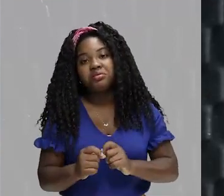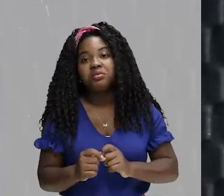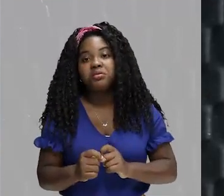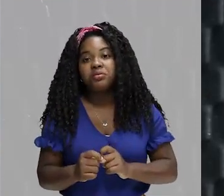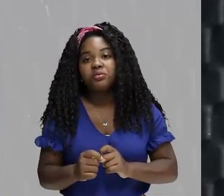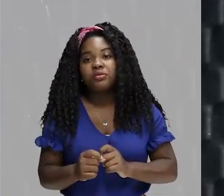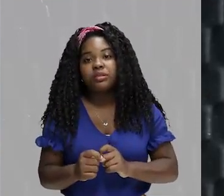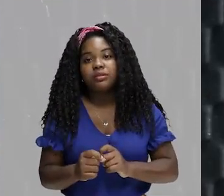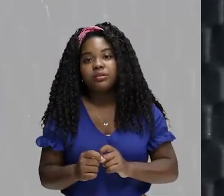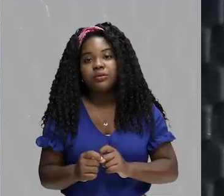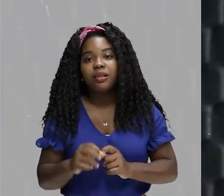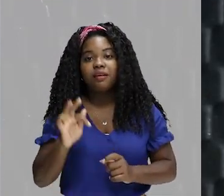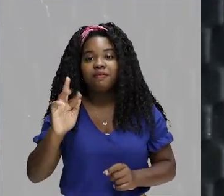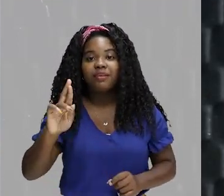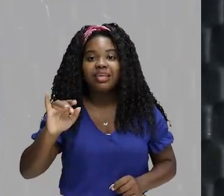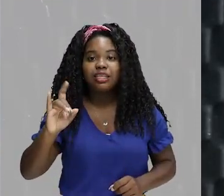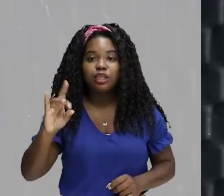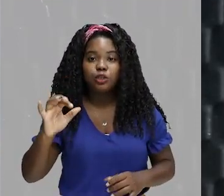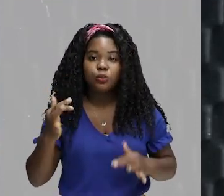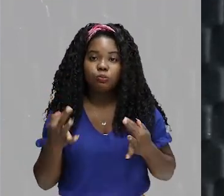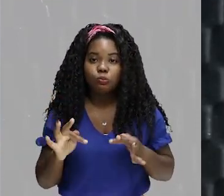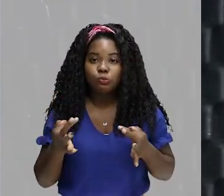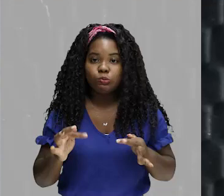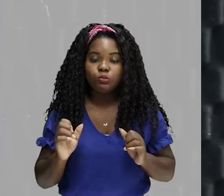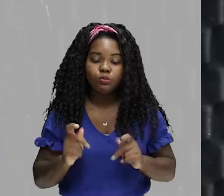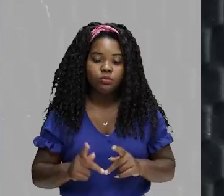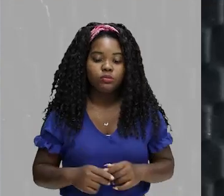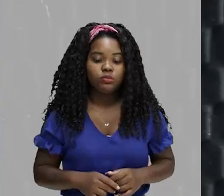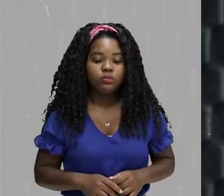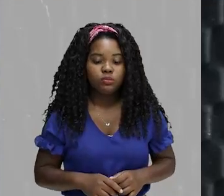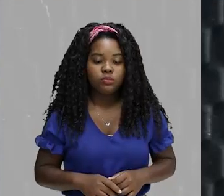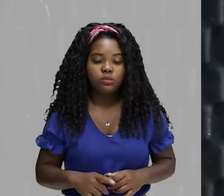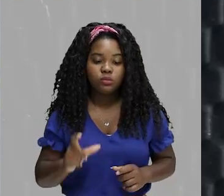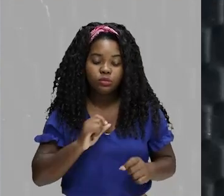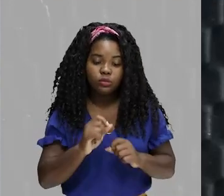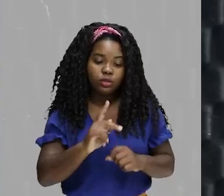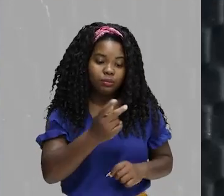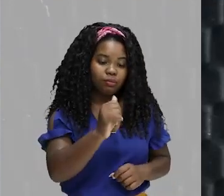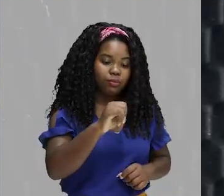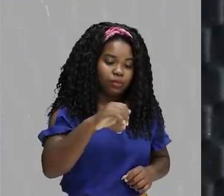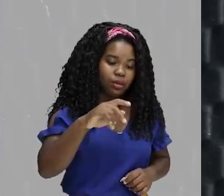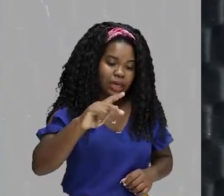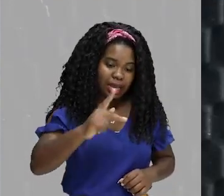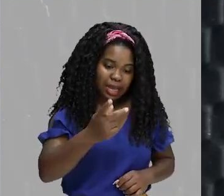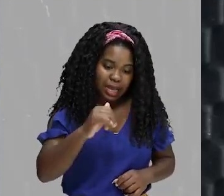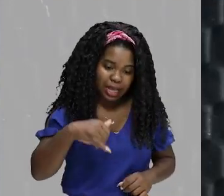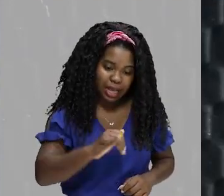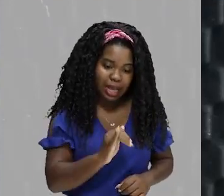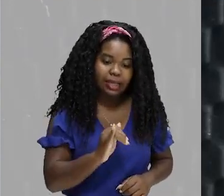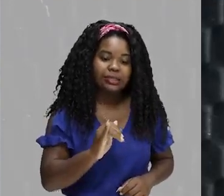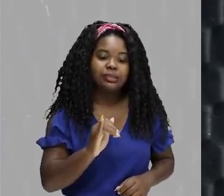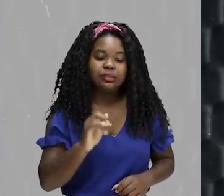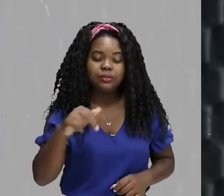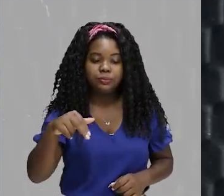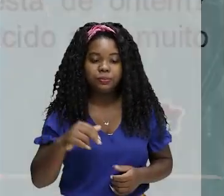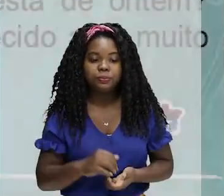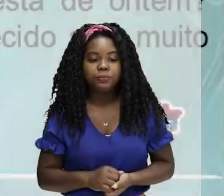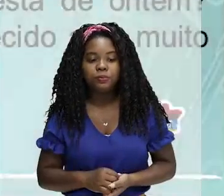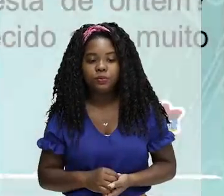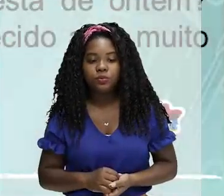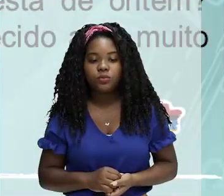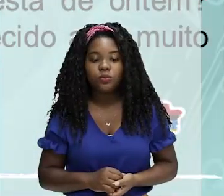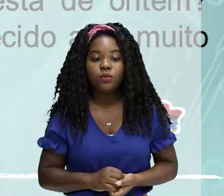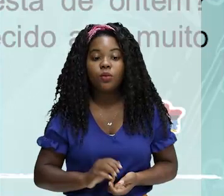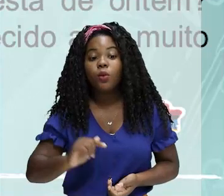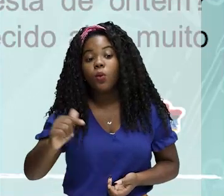feridos, tá? Então, aqui eu tenho ha passado e hayan hecho. Vamos